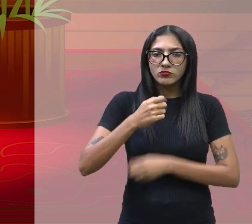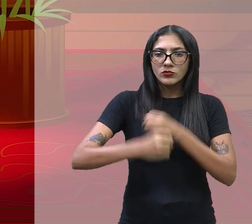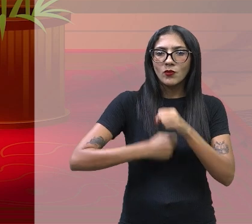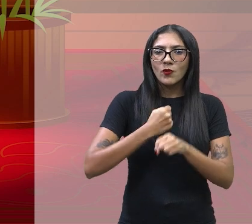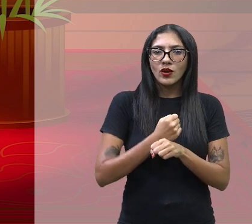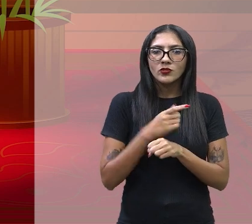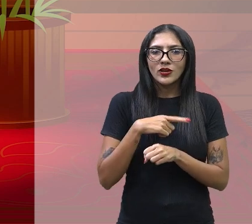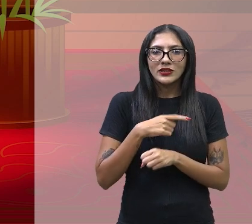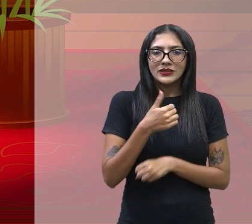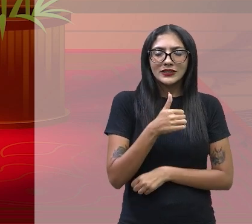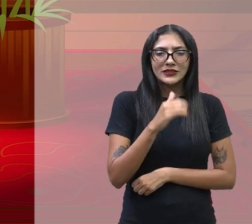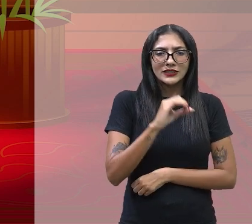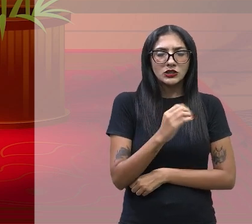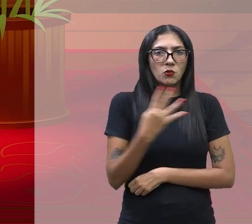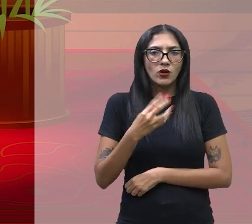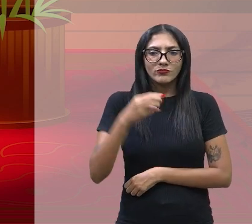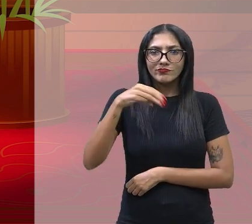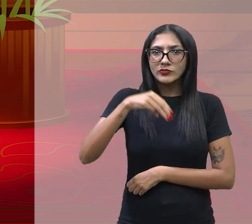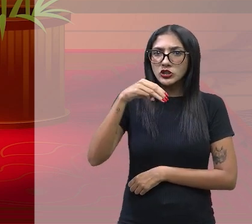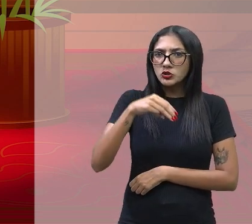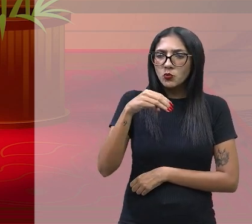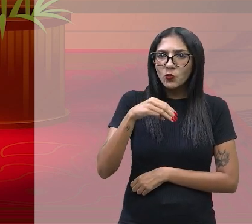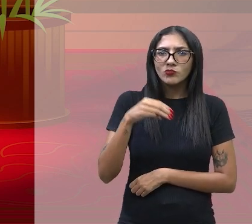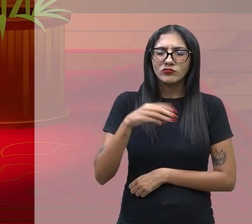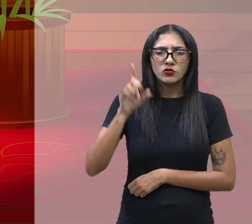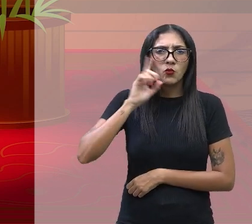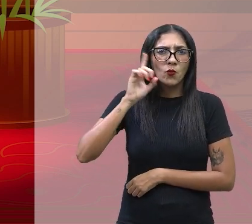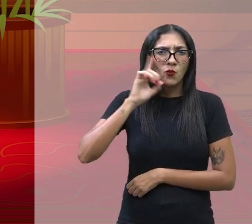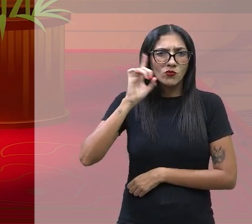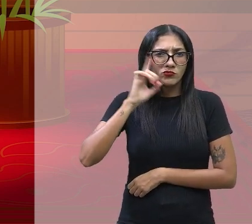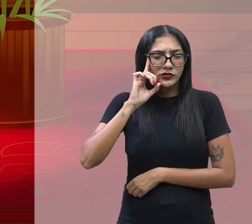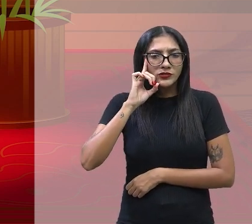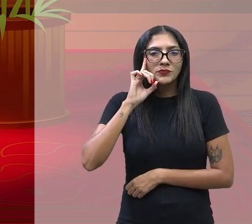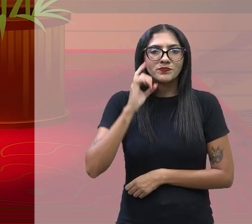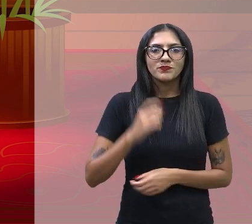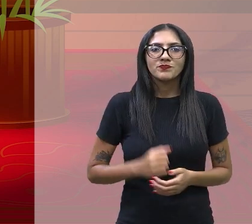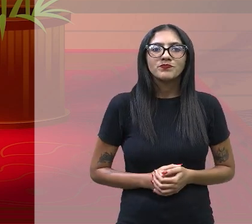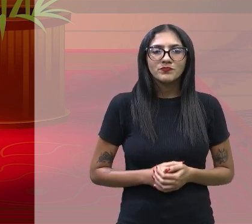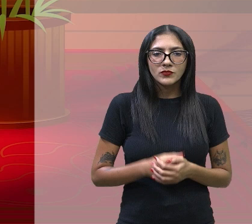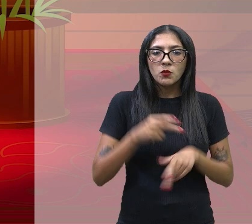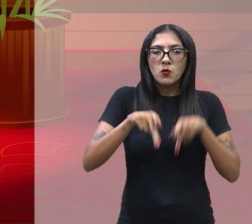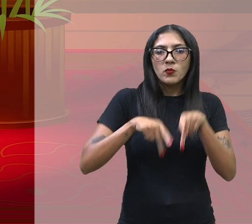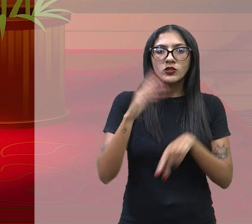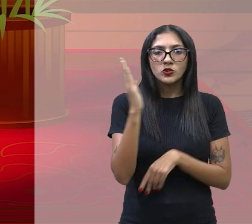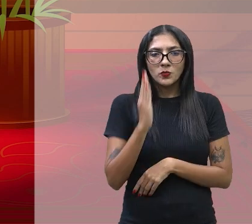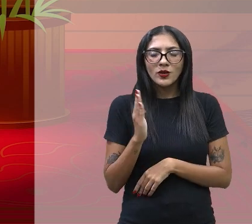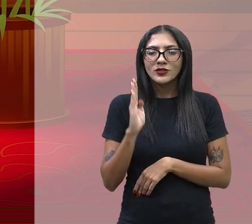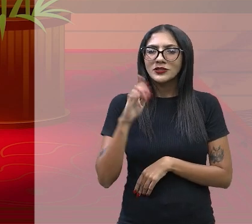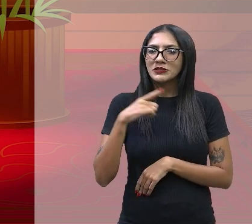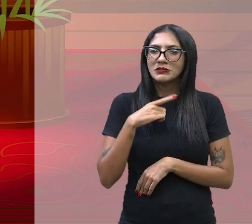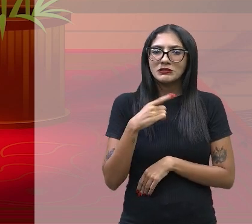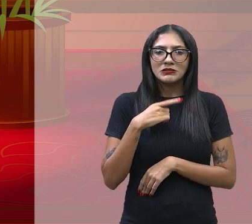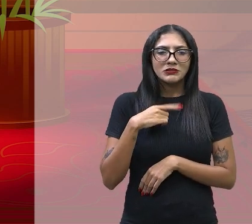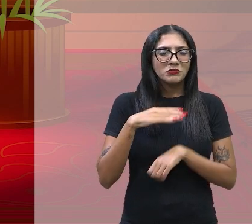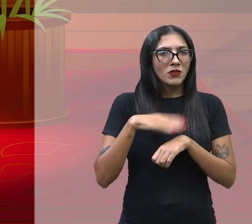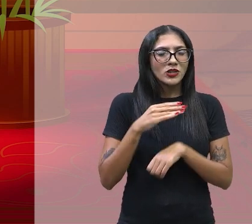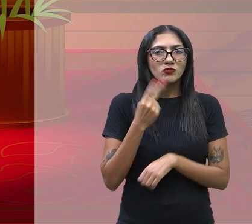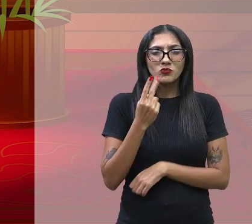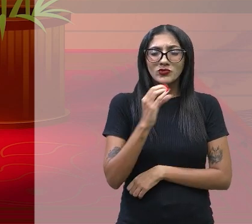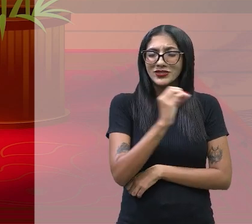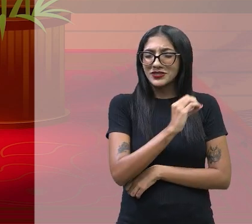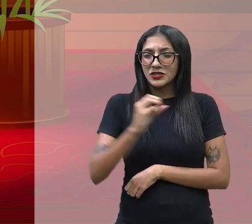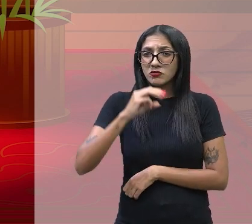de 104 minutos por dia. Os brasileiros ouviram mais de 200 milhões de horas de música